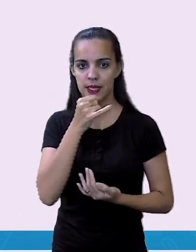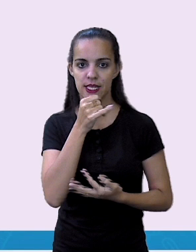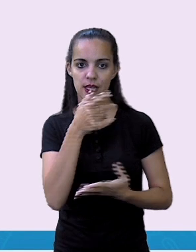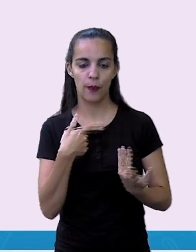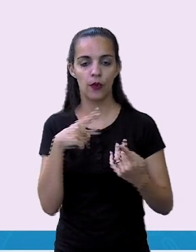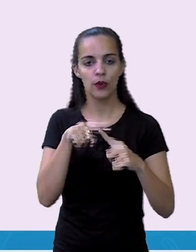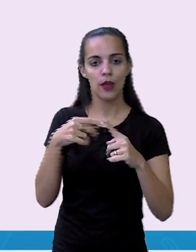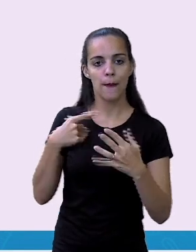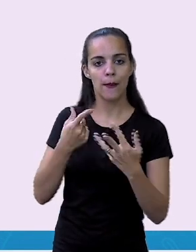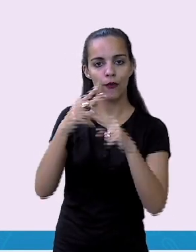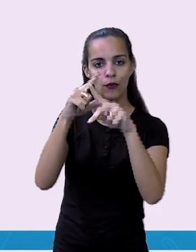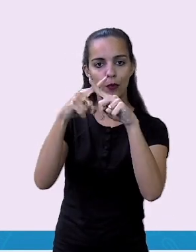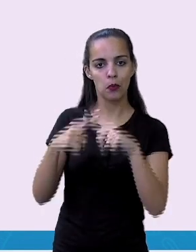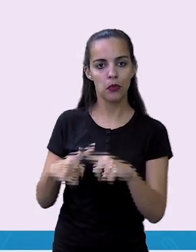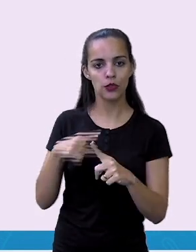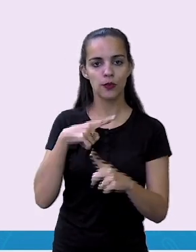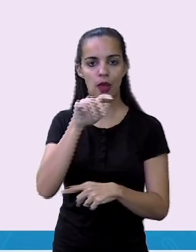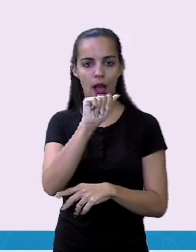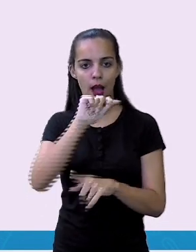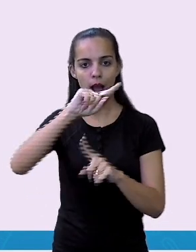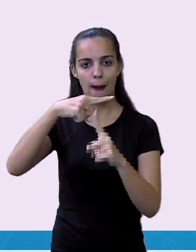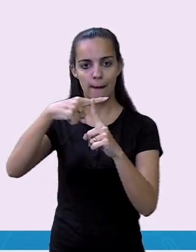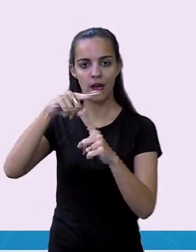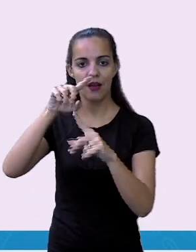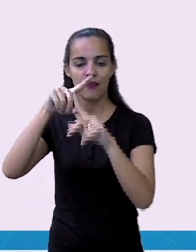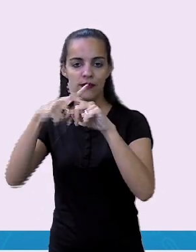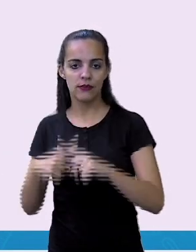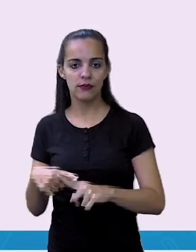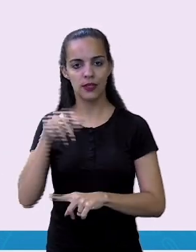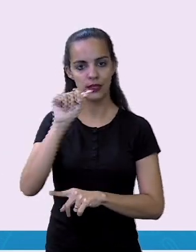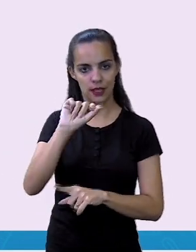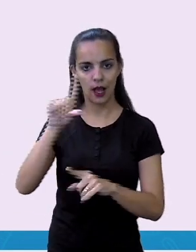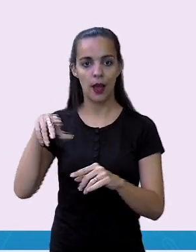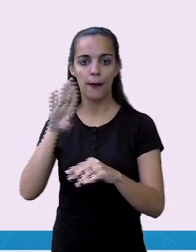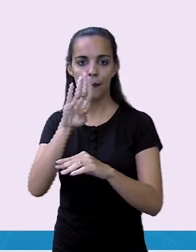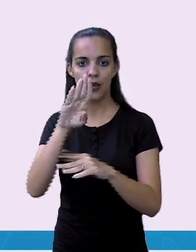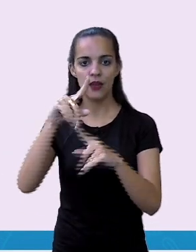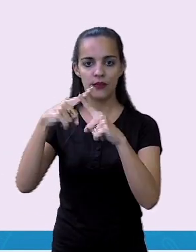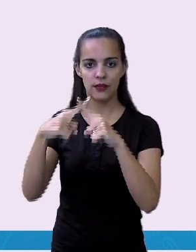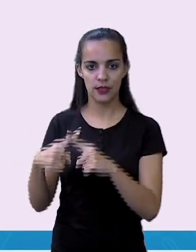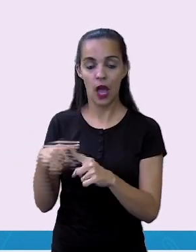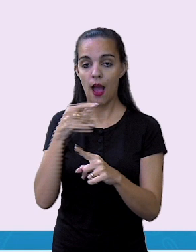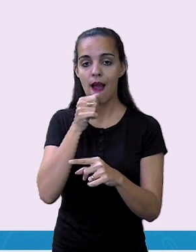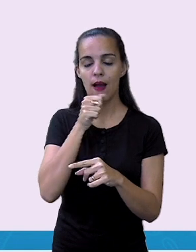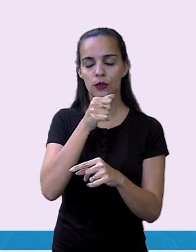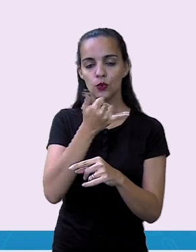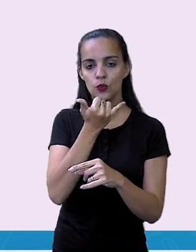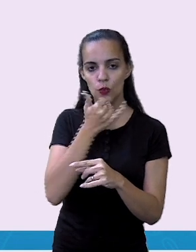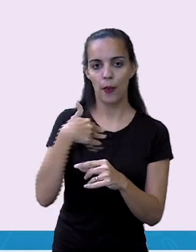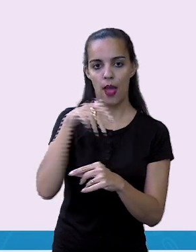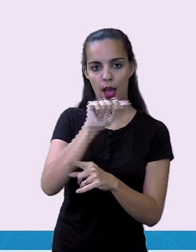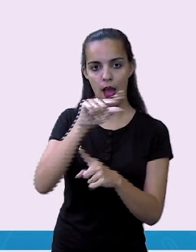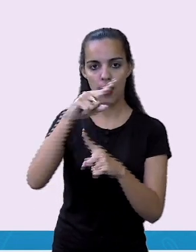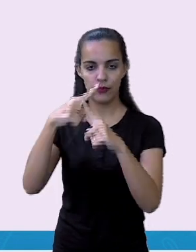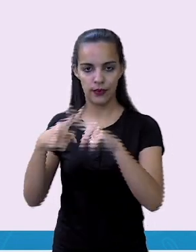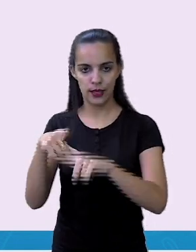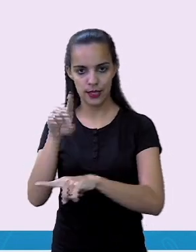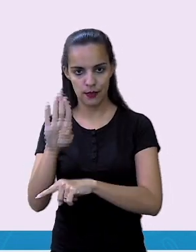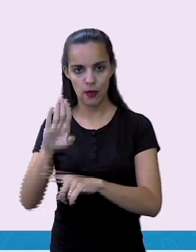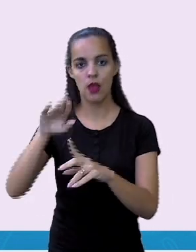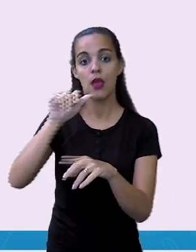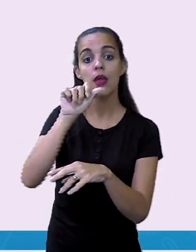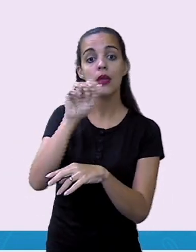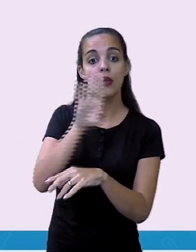multiplicando A vezes A vezes B, B vezes A e A vezes B,